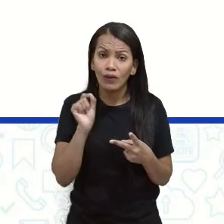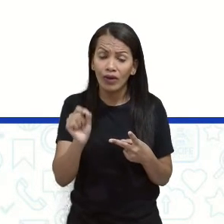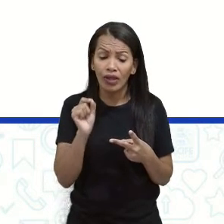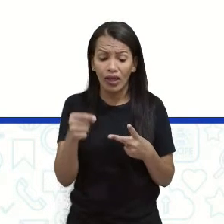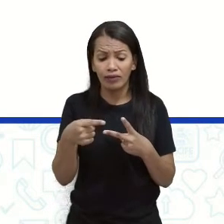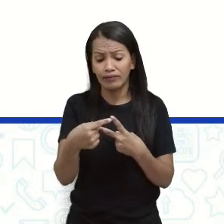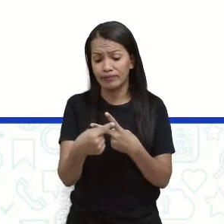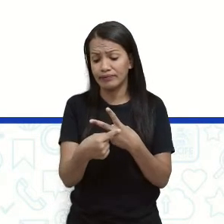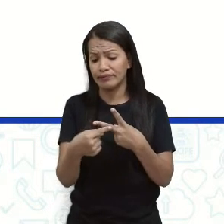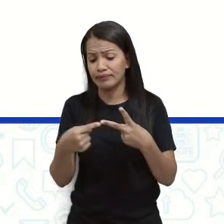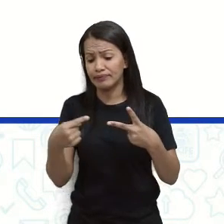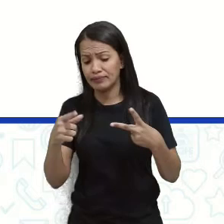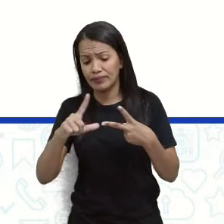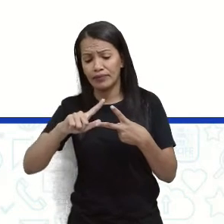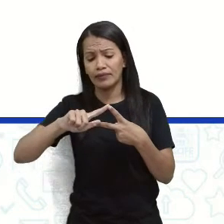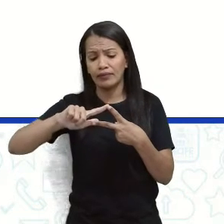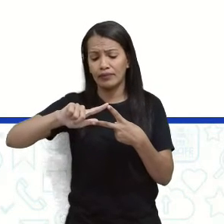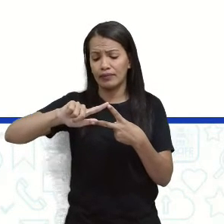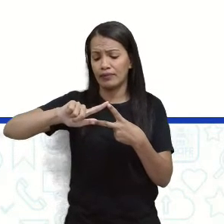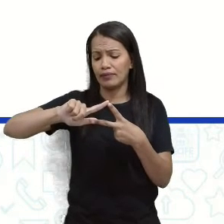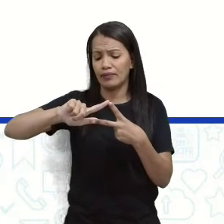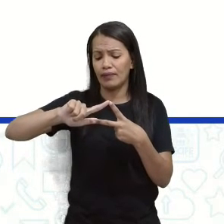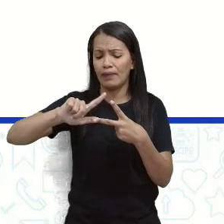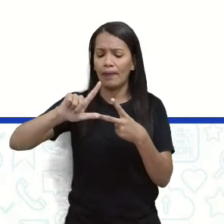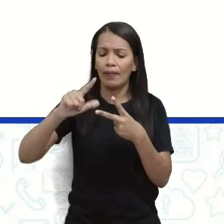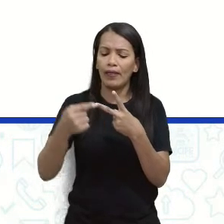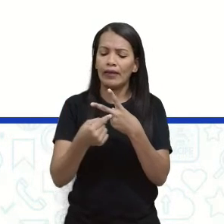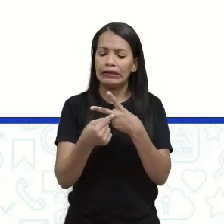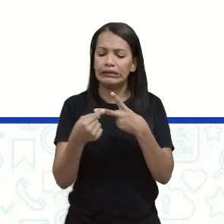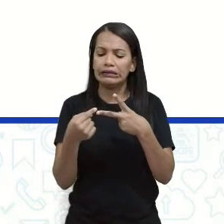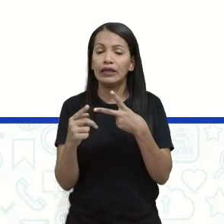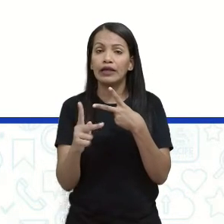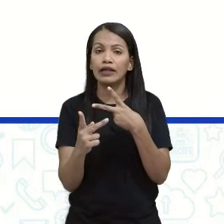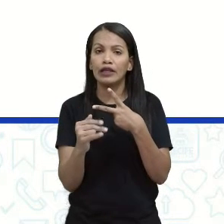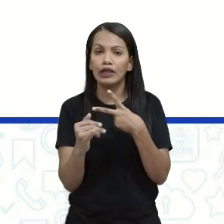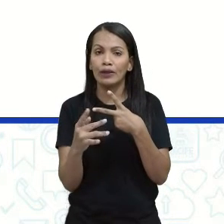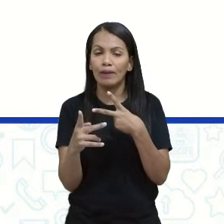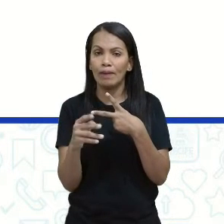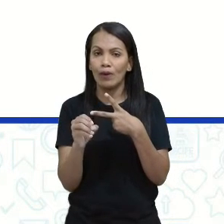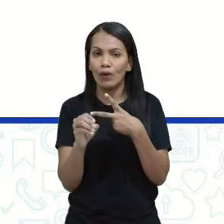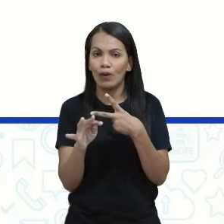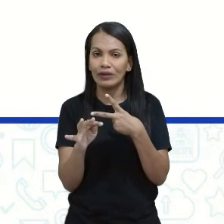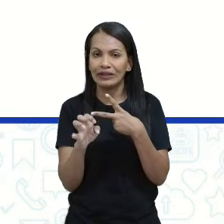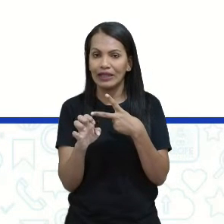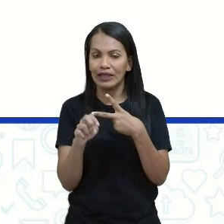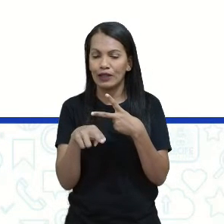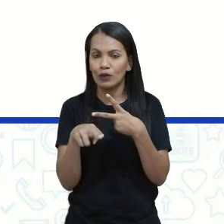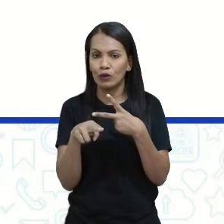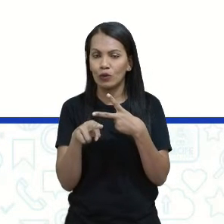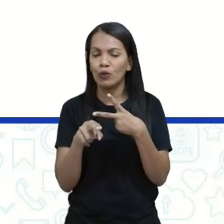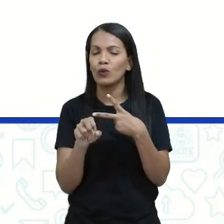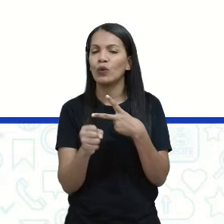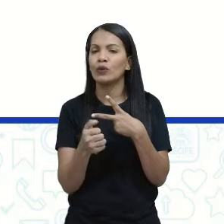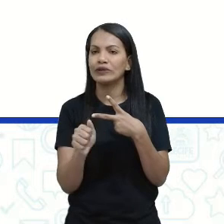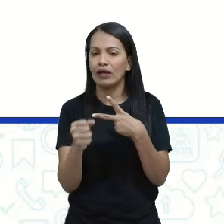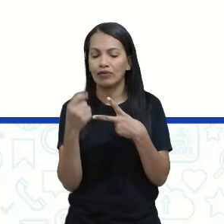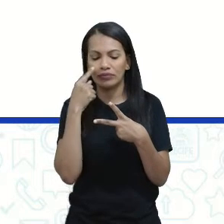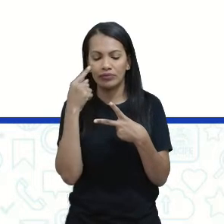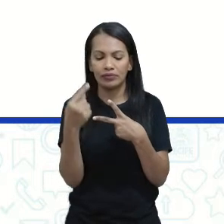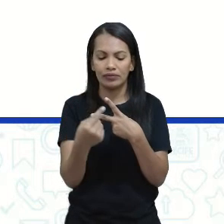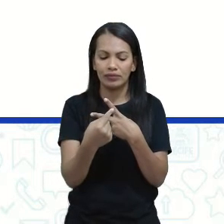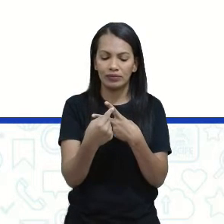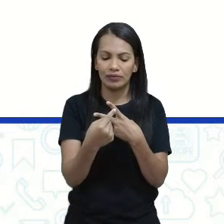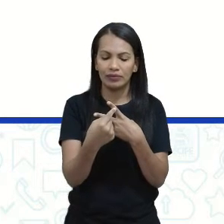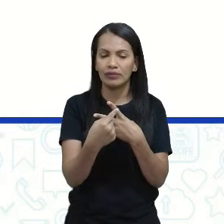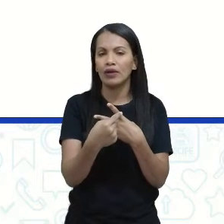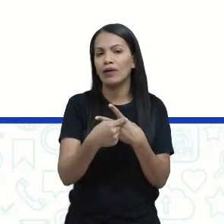do triângulo, tá certo? E os catetos é os que estão subindo verticalmente aí, né? Que está formando a